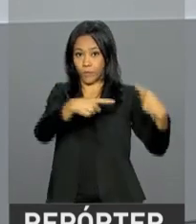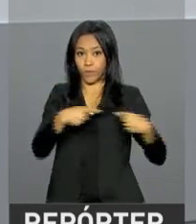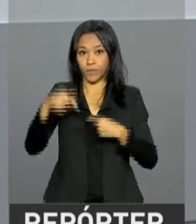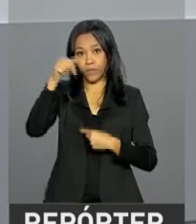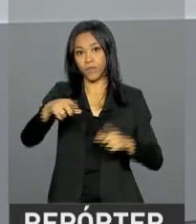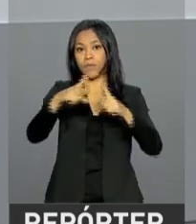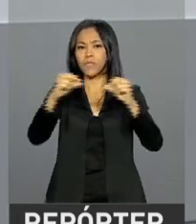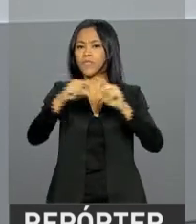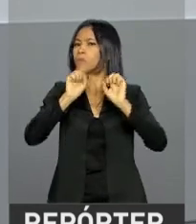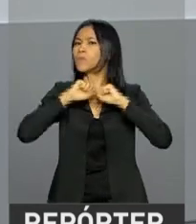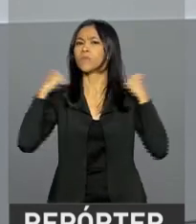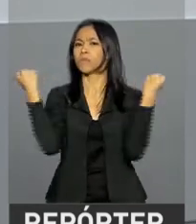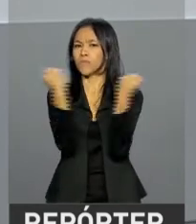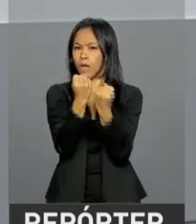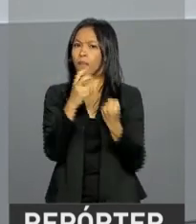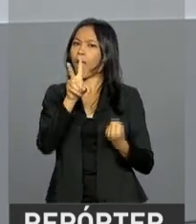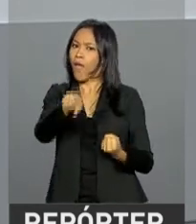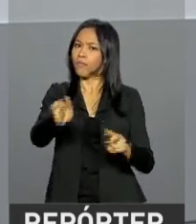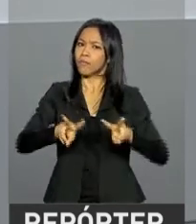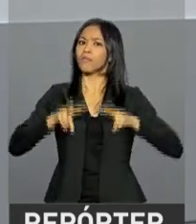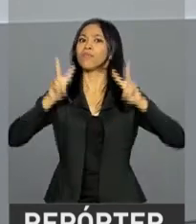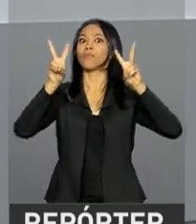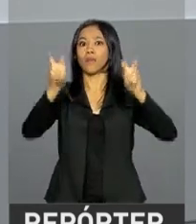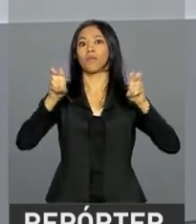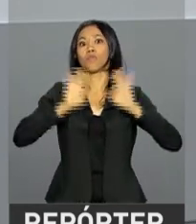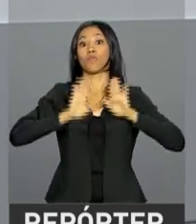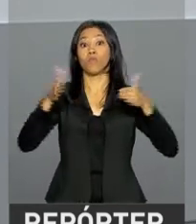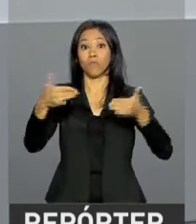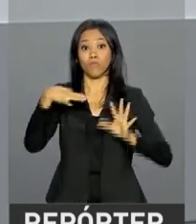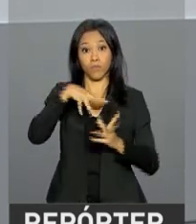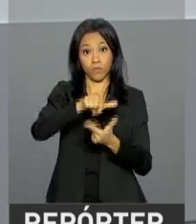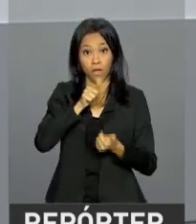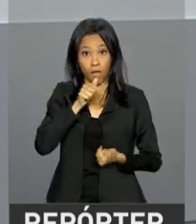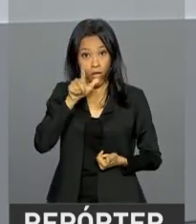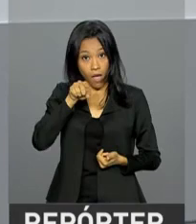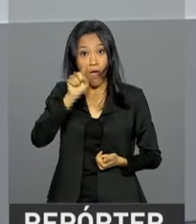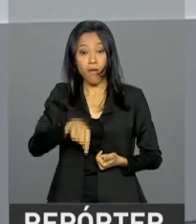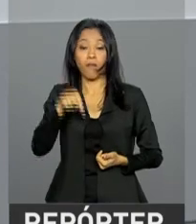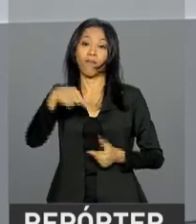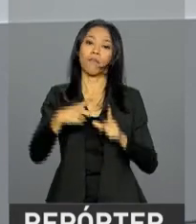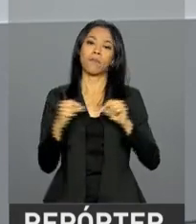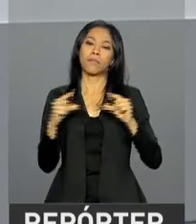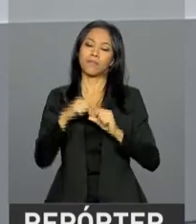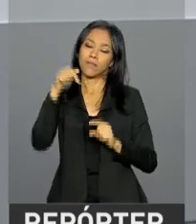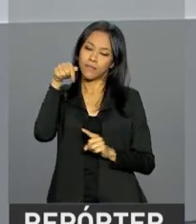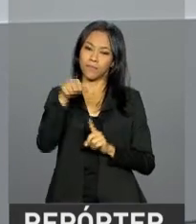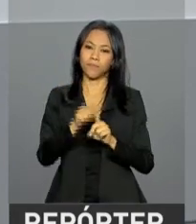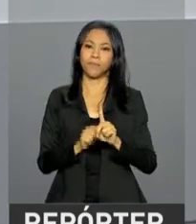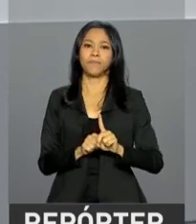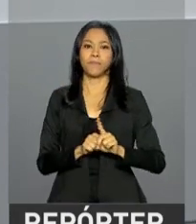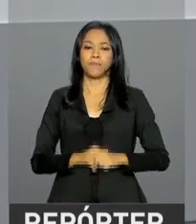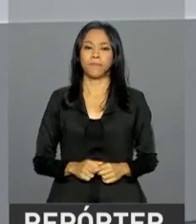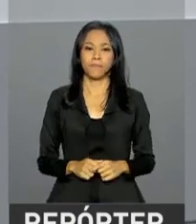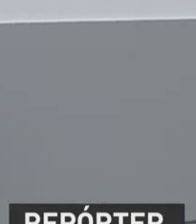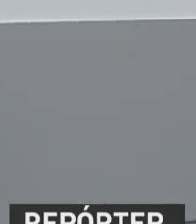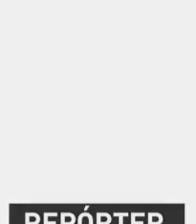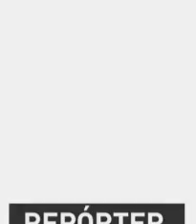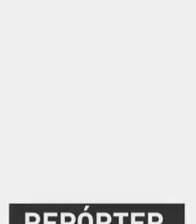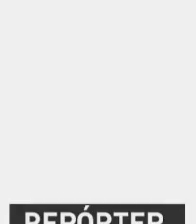seminário nacional e será tema do fórum mundial da água que vai ser realizada em brasília este mês